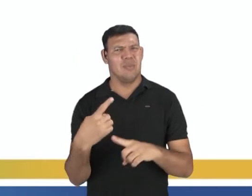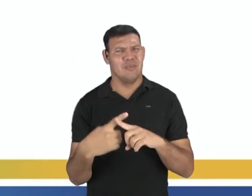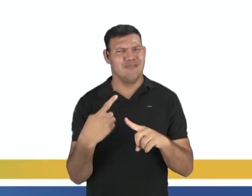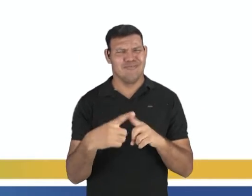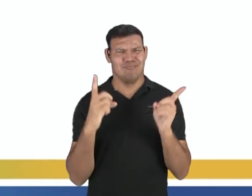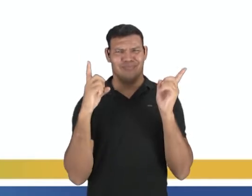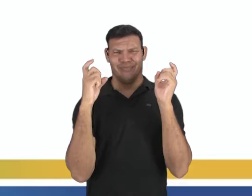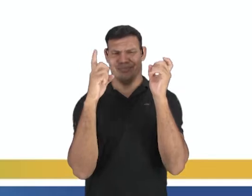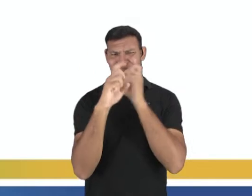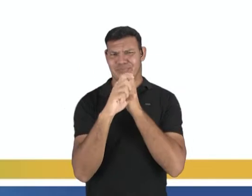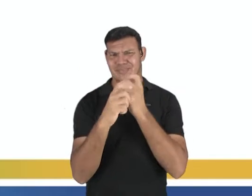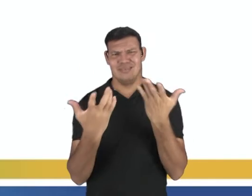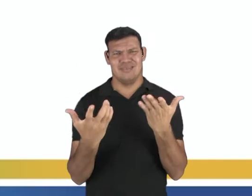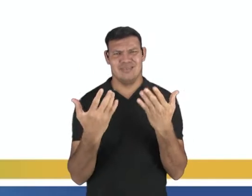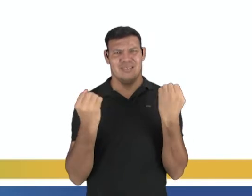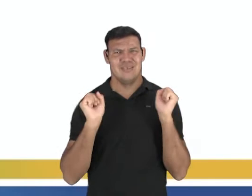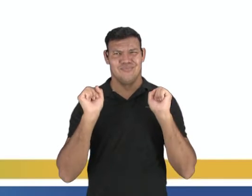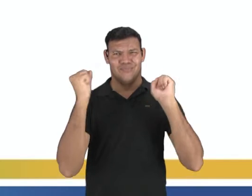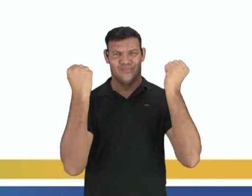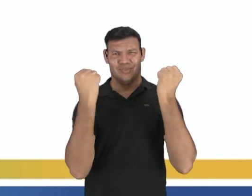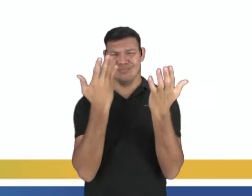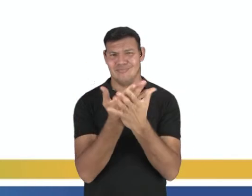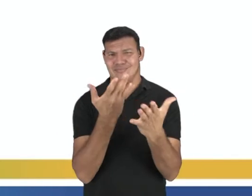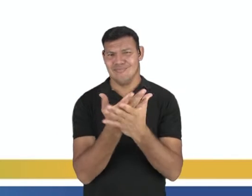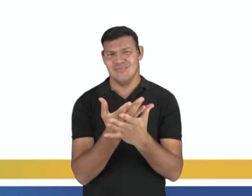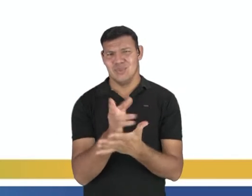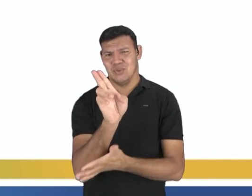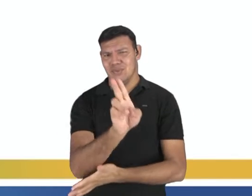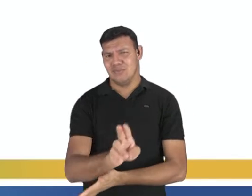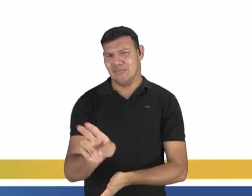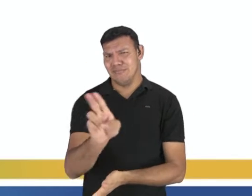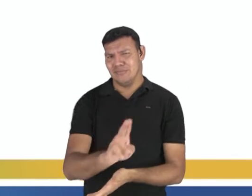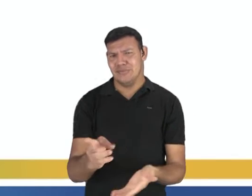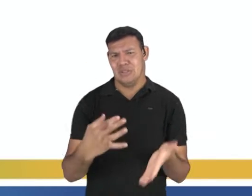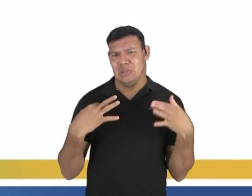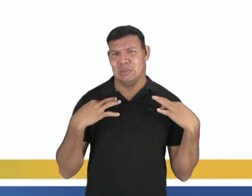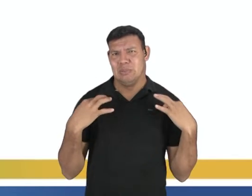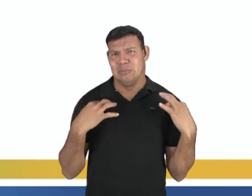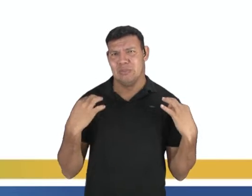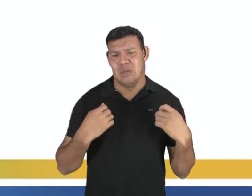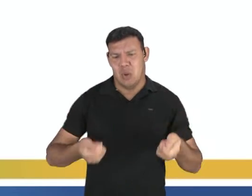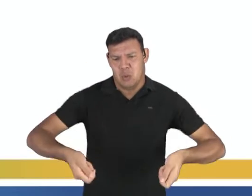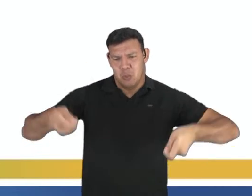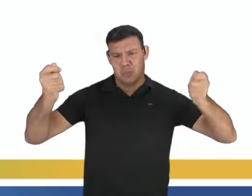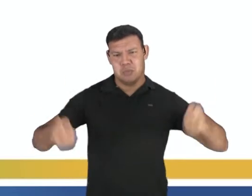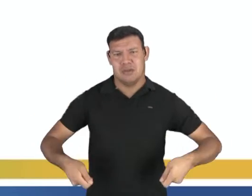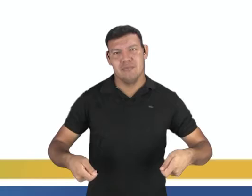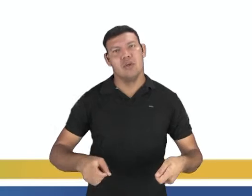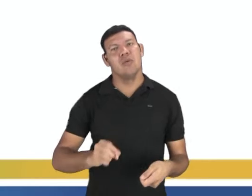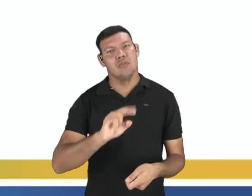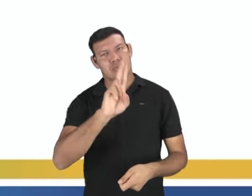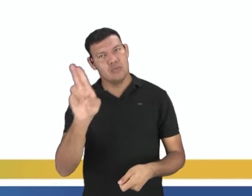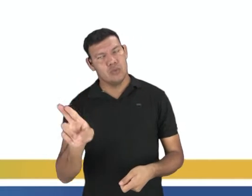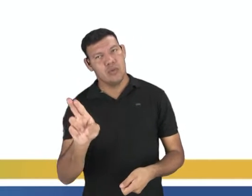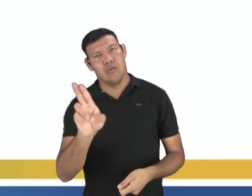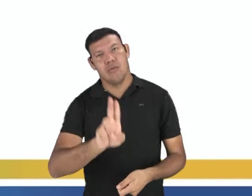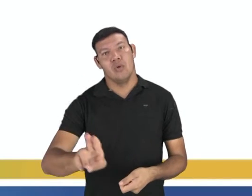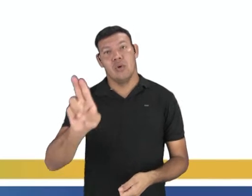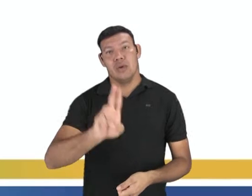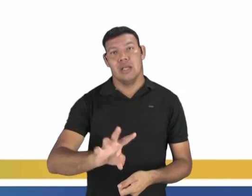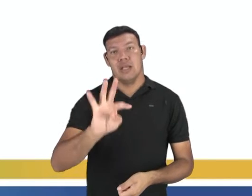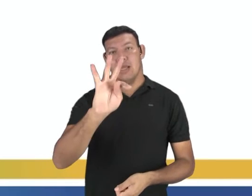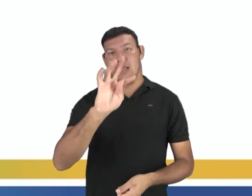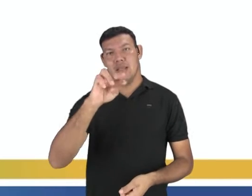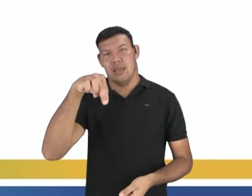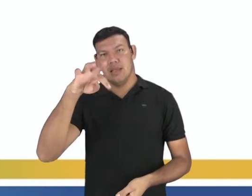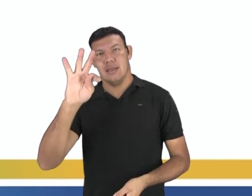porque dificilmente nas aulas de educação física você vai fazer uso de um lençol. mas você pode pegar o TNT, né, aquele pano que é